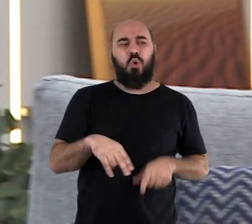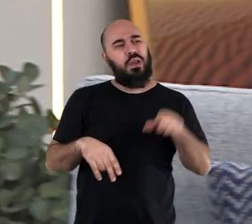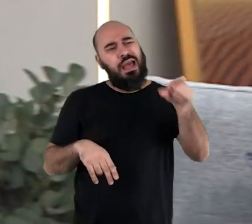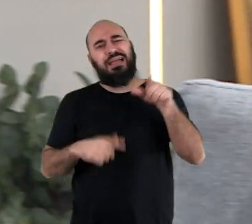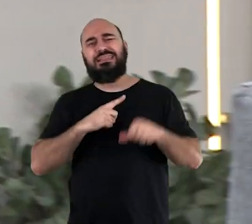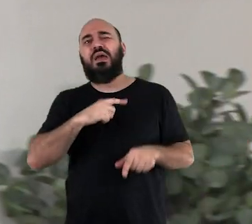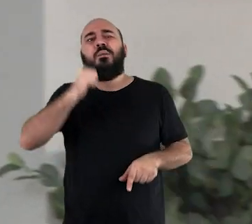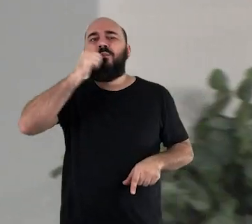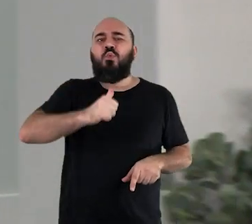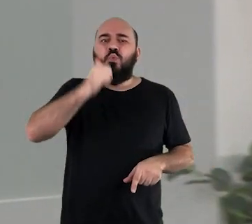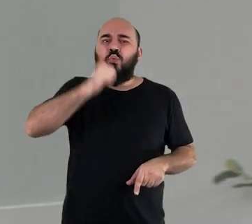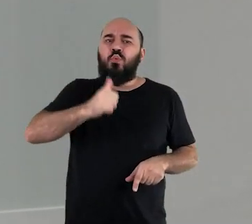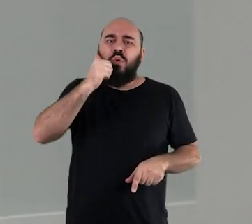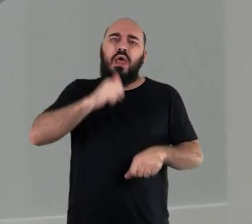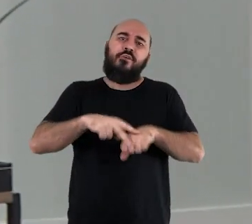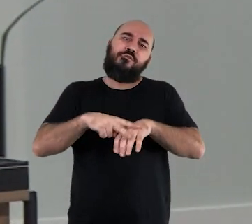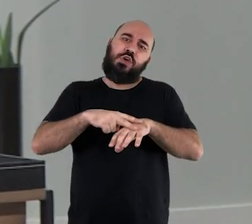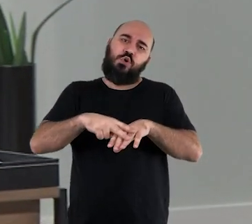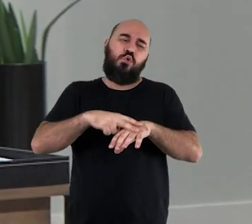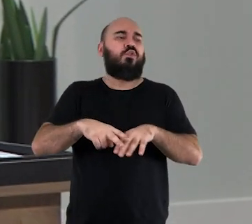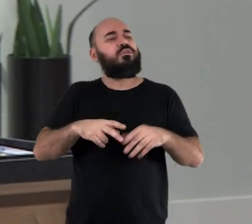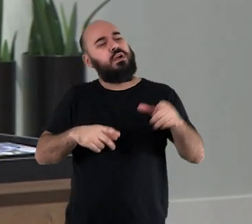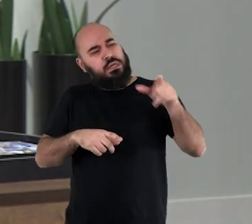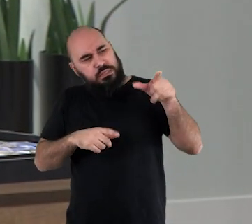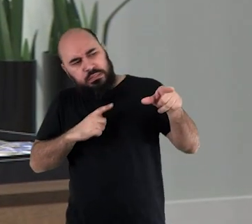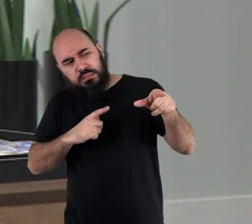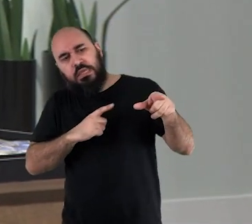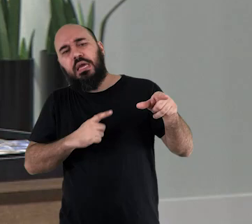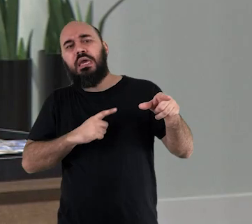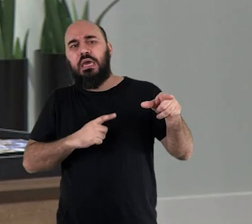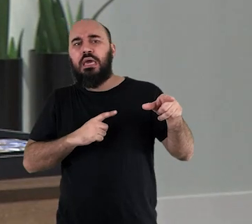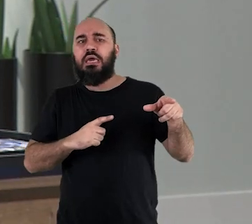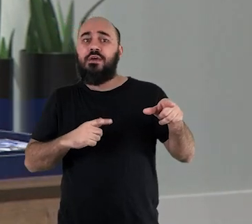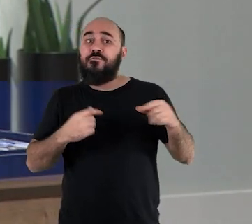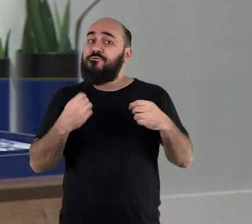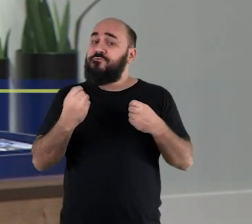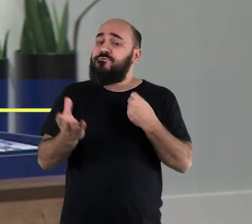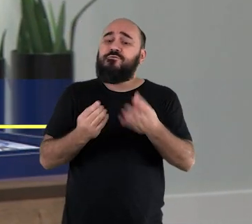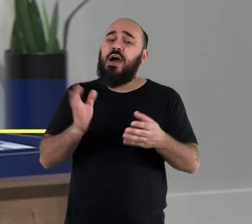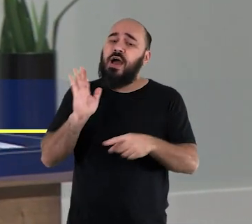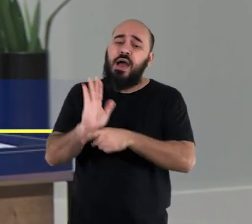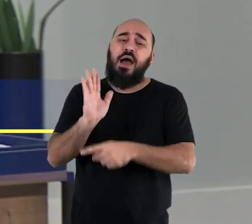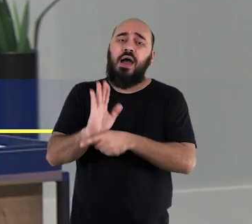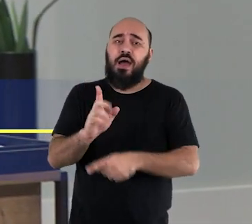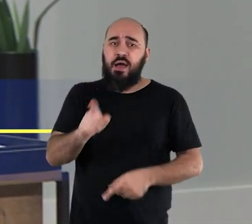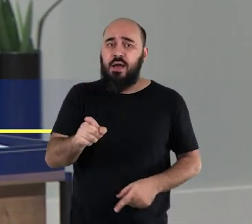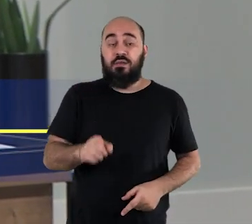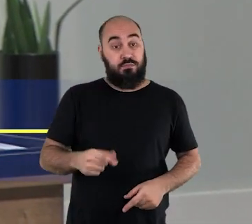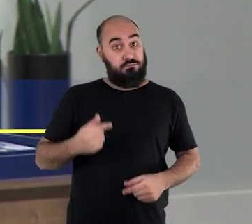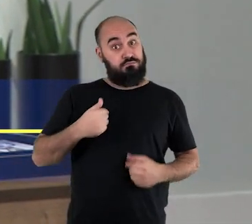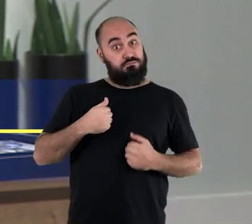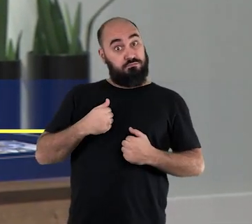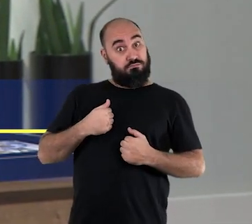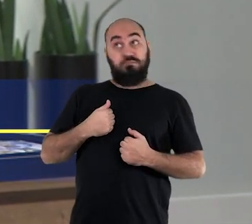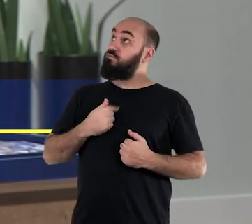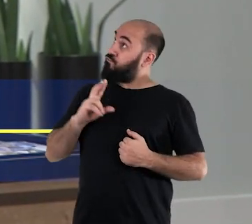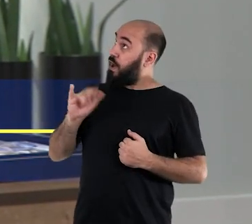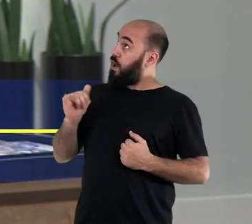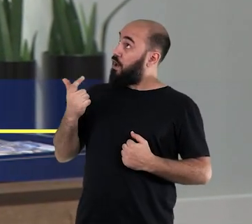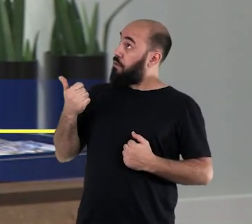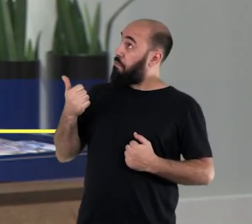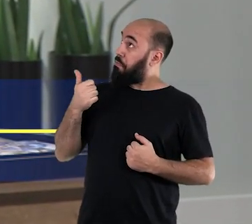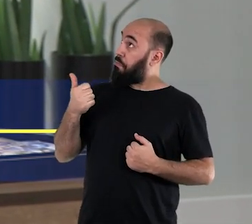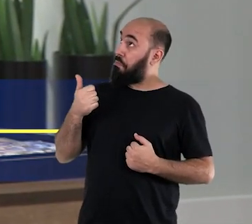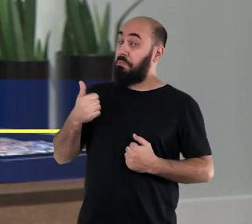Jesus faz referência a esse episódio lá no livro de Lucas, Evangelho de Lucas, capítulo 4, versos 25 e 26. Jesus